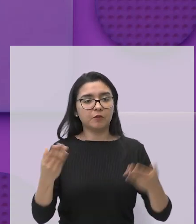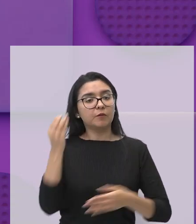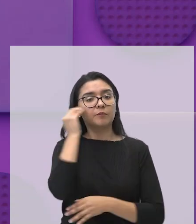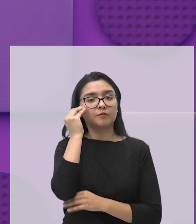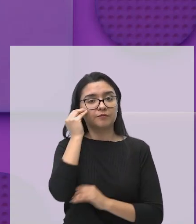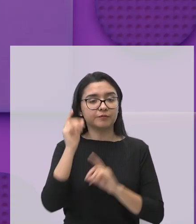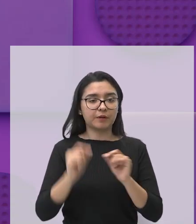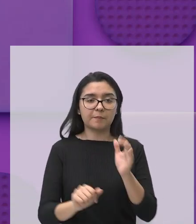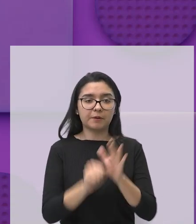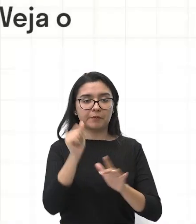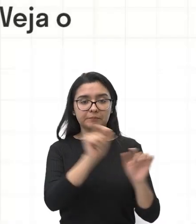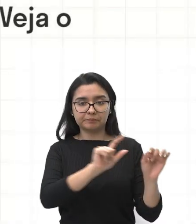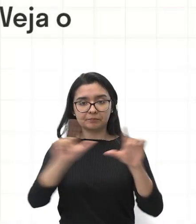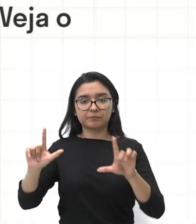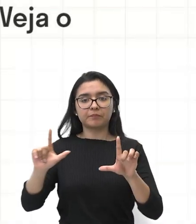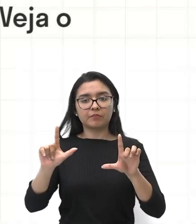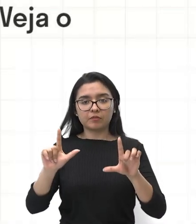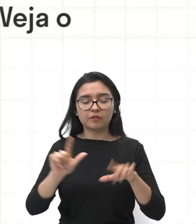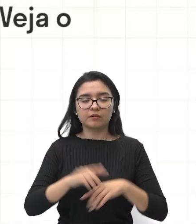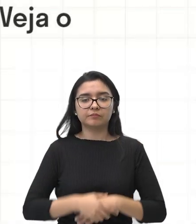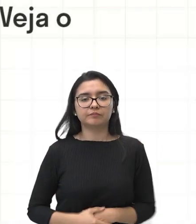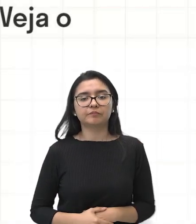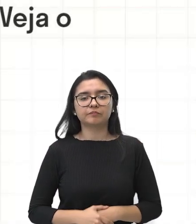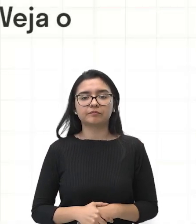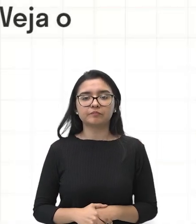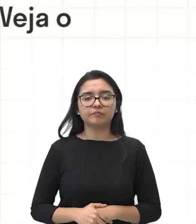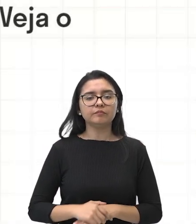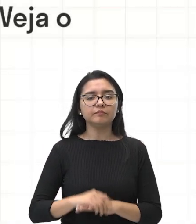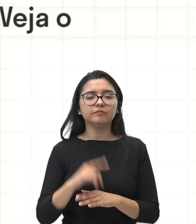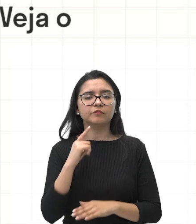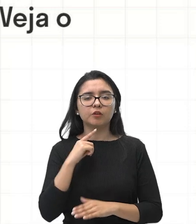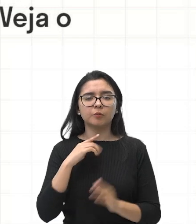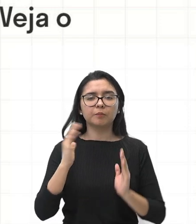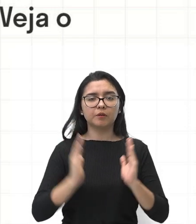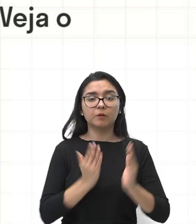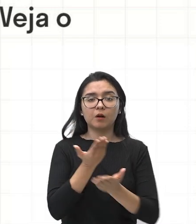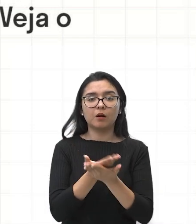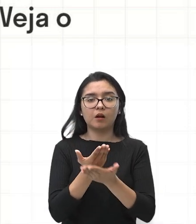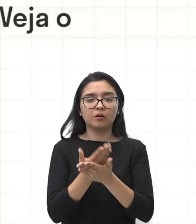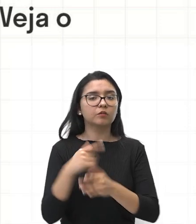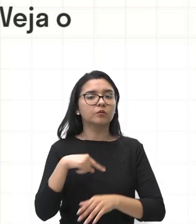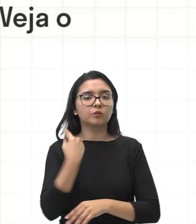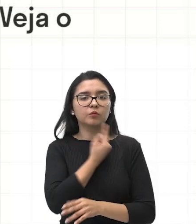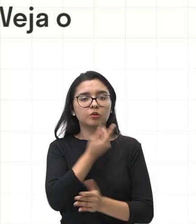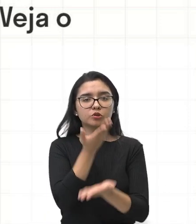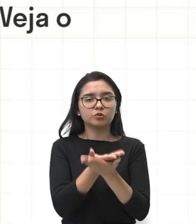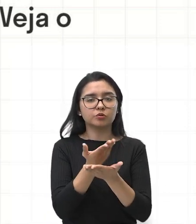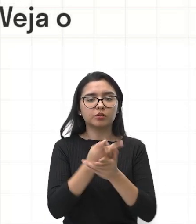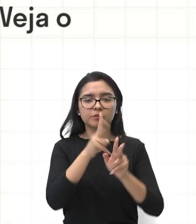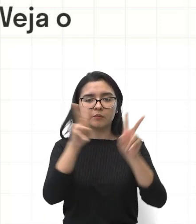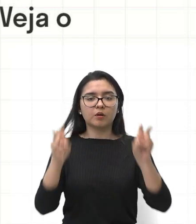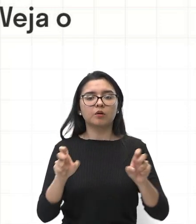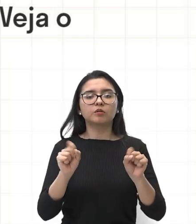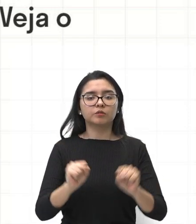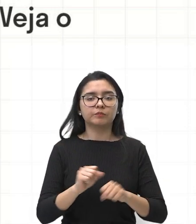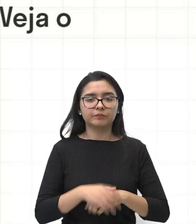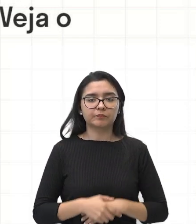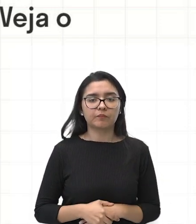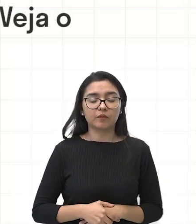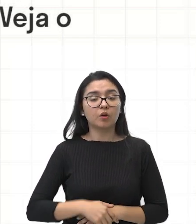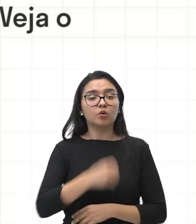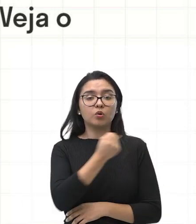aqui à nossa primeira cartela, porque durante nossas aulas nós tratamos sobre números